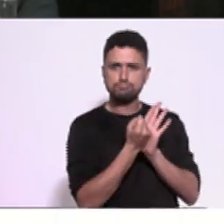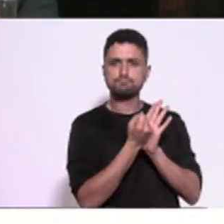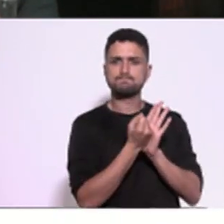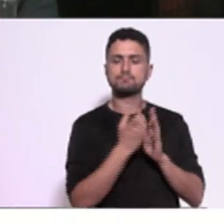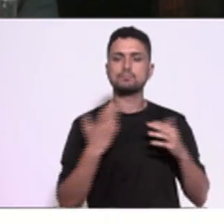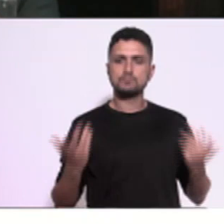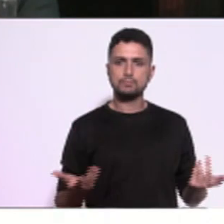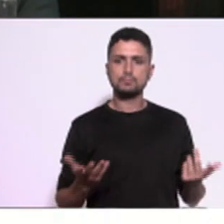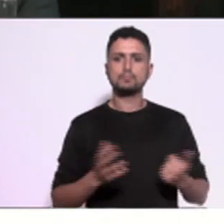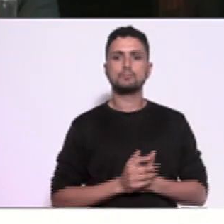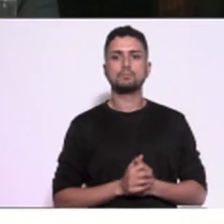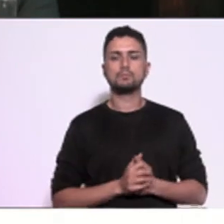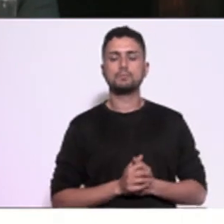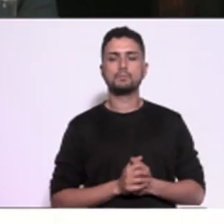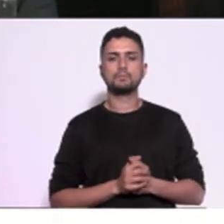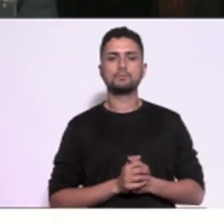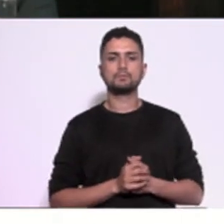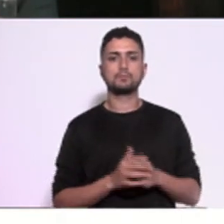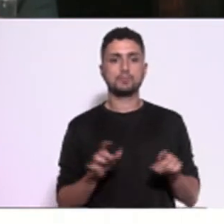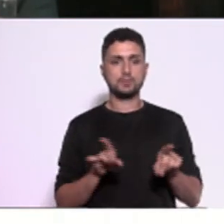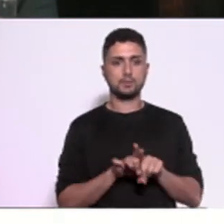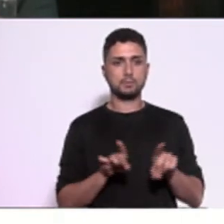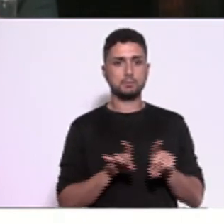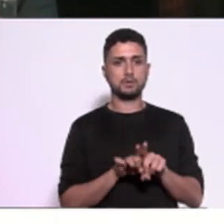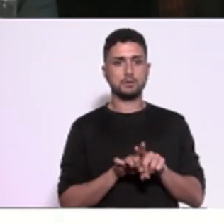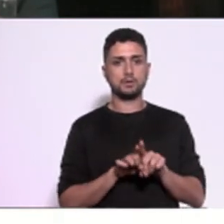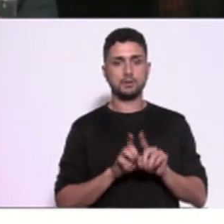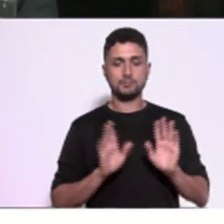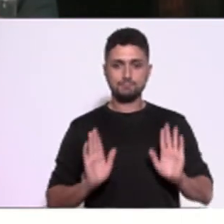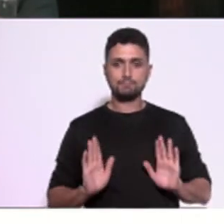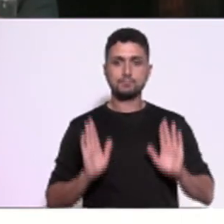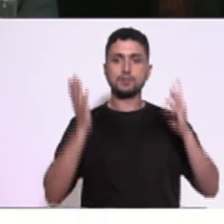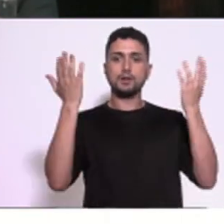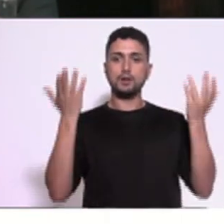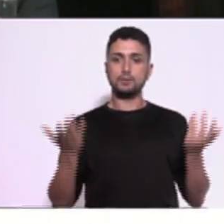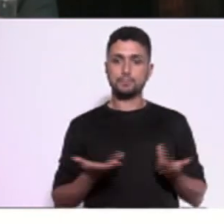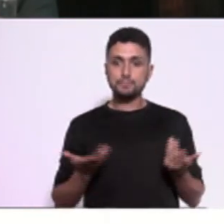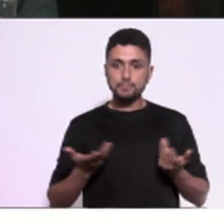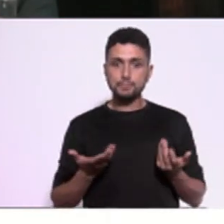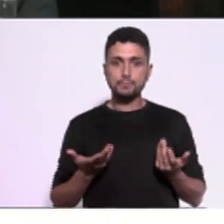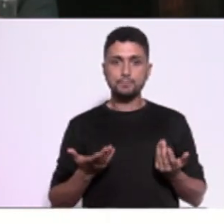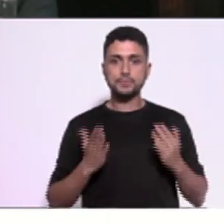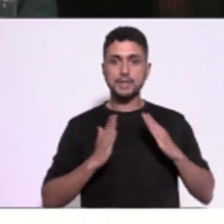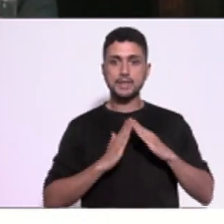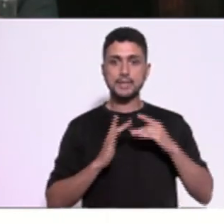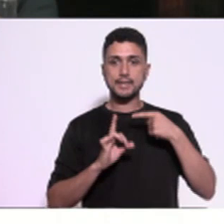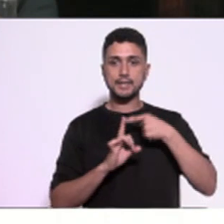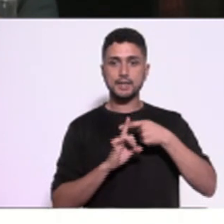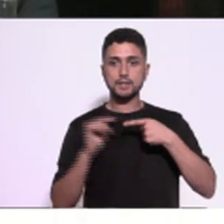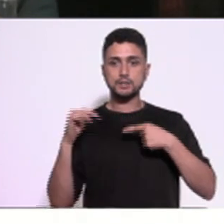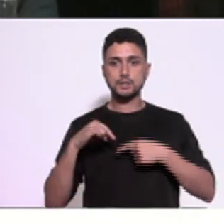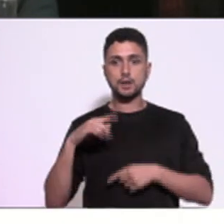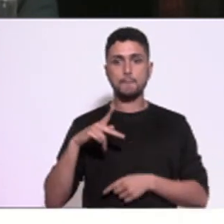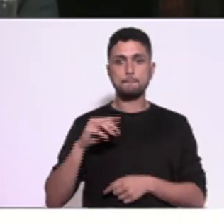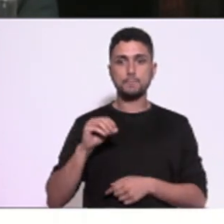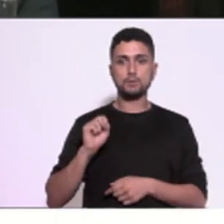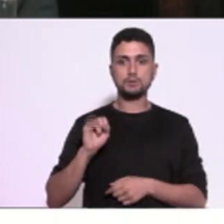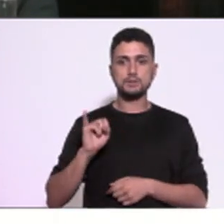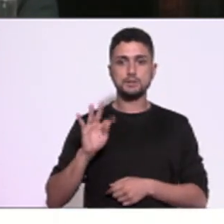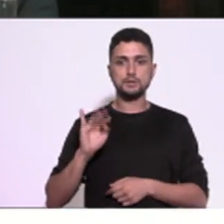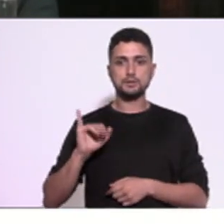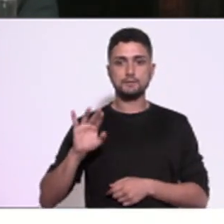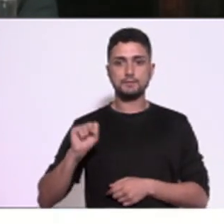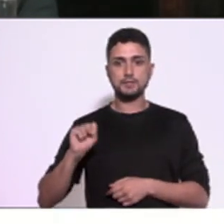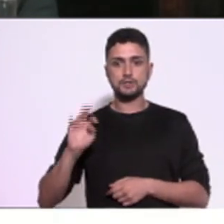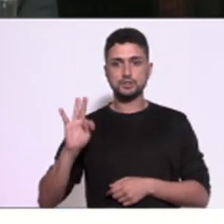também comemorando, e por isso vamos homenagear, a Igreja Positivista, que